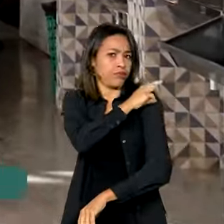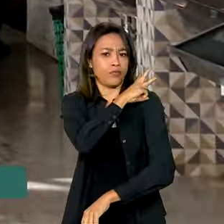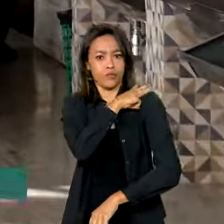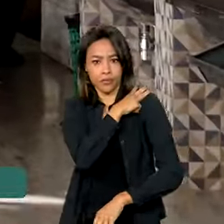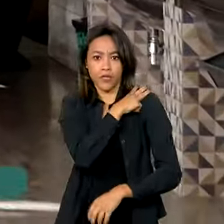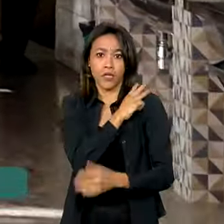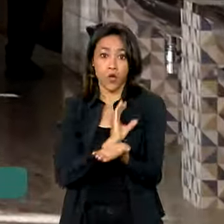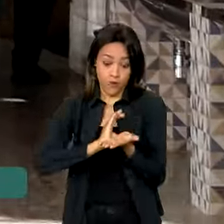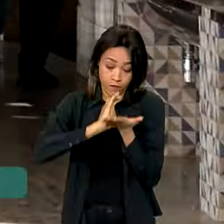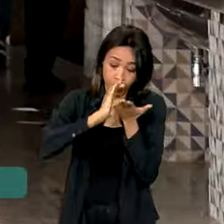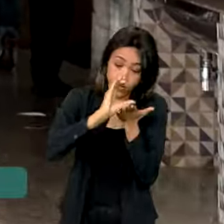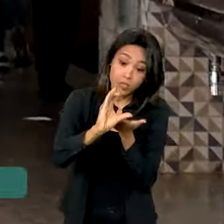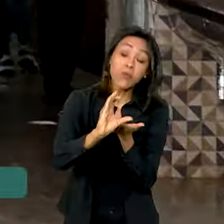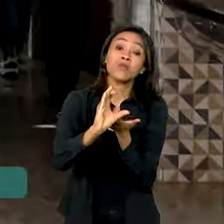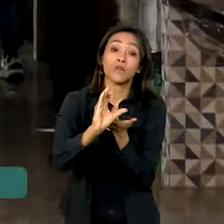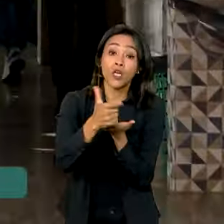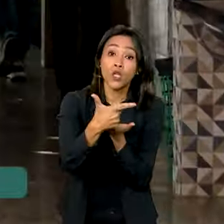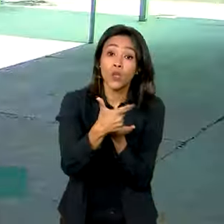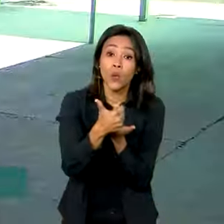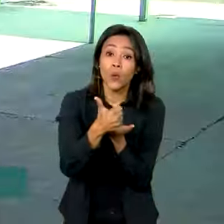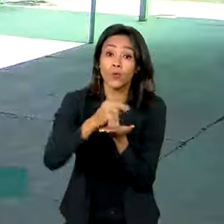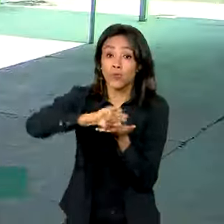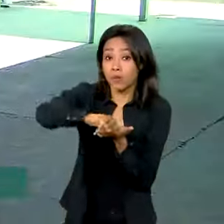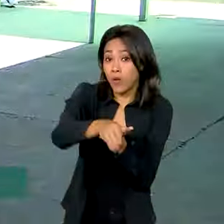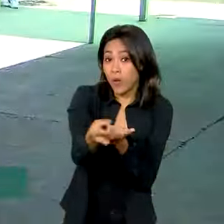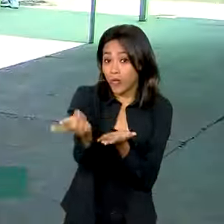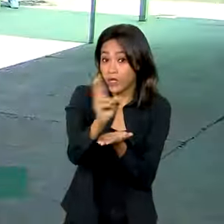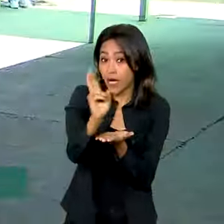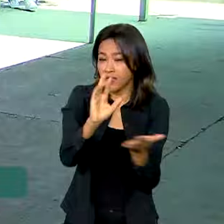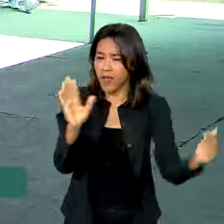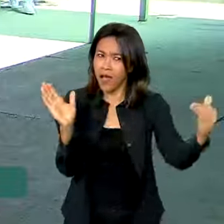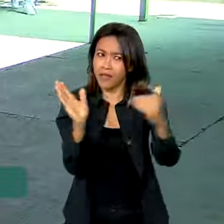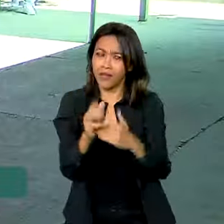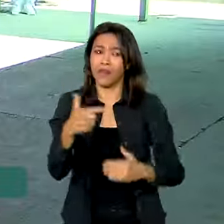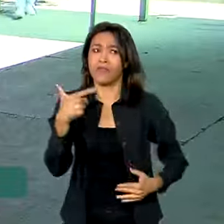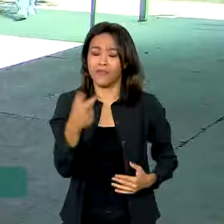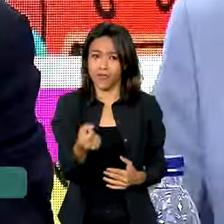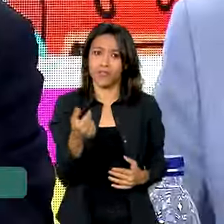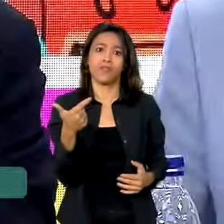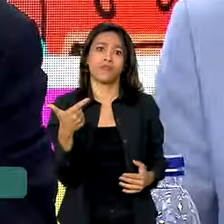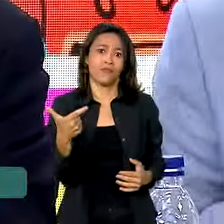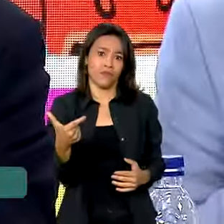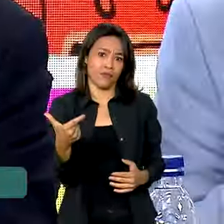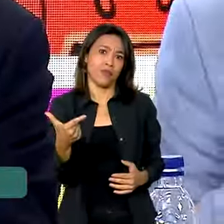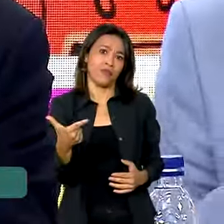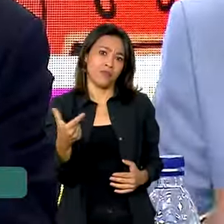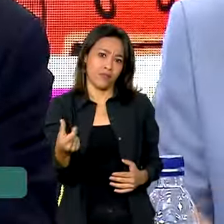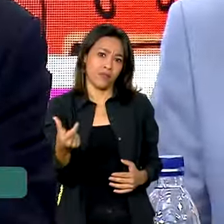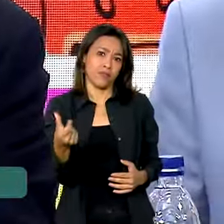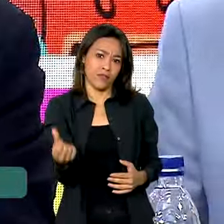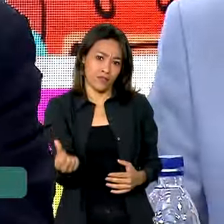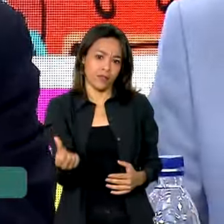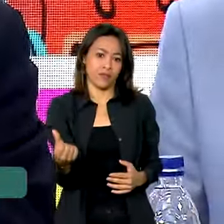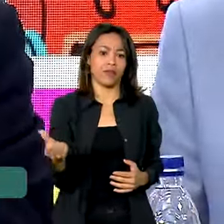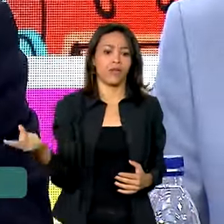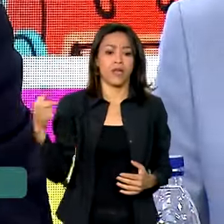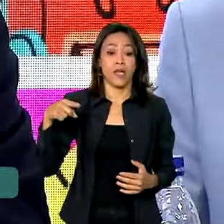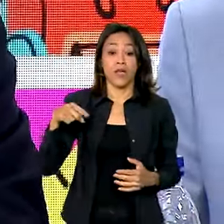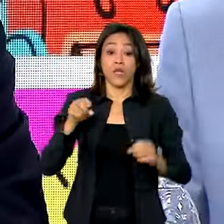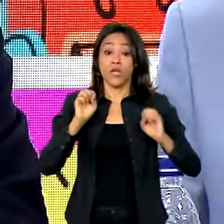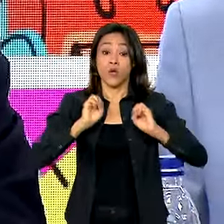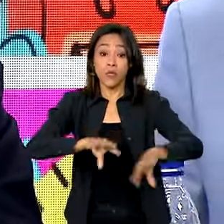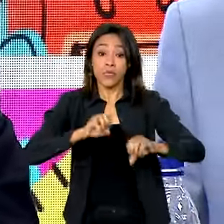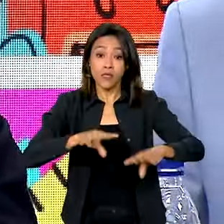investimento de 12 bilhões de reais até 2026 alfabetização na idade certa